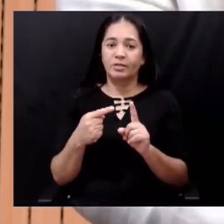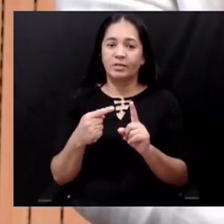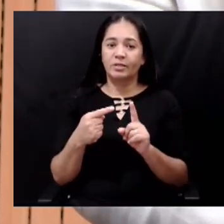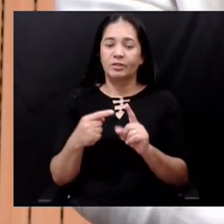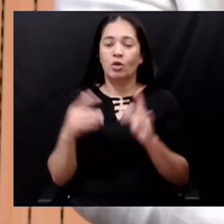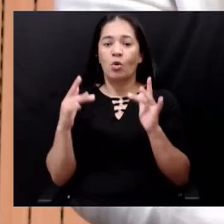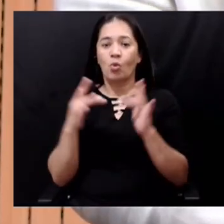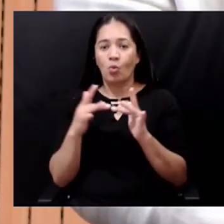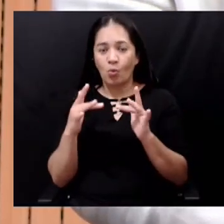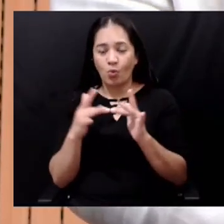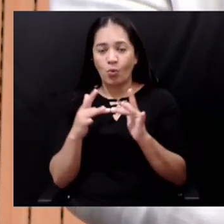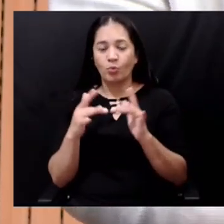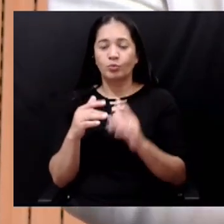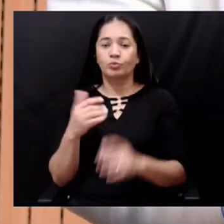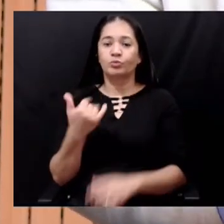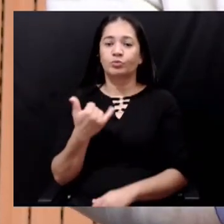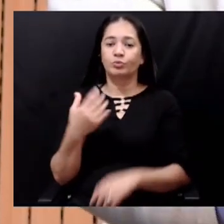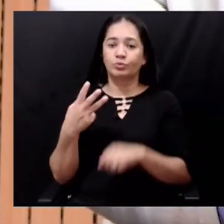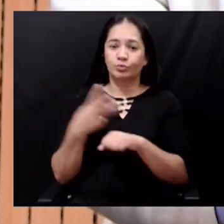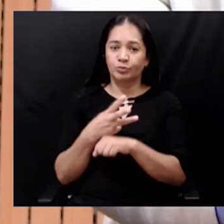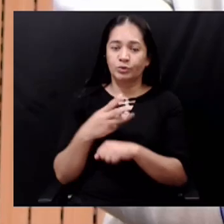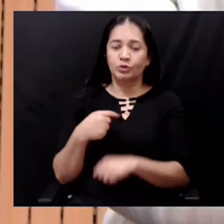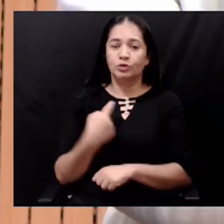que a gente possa, nesse